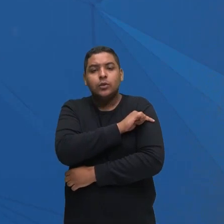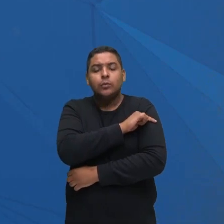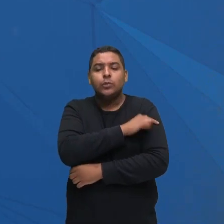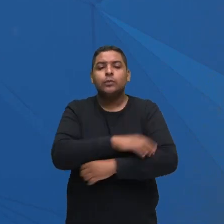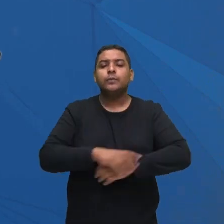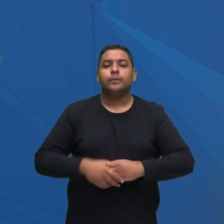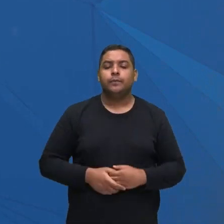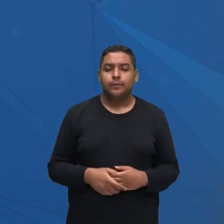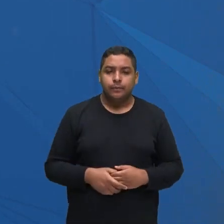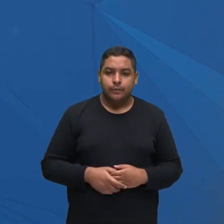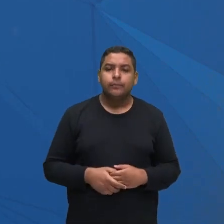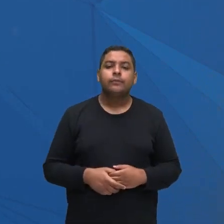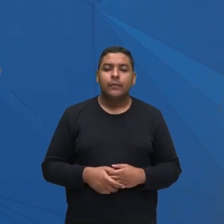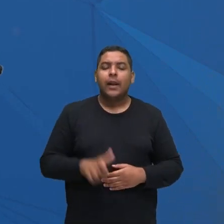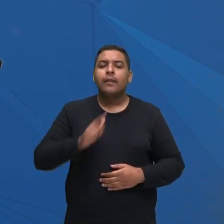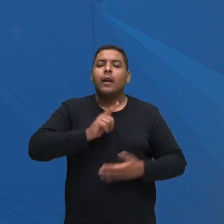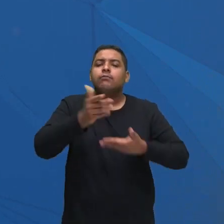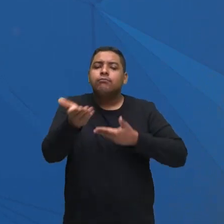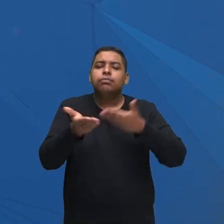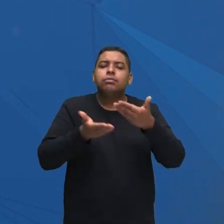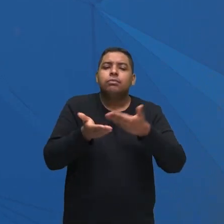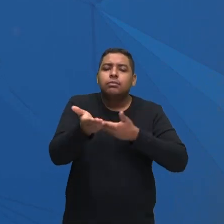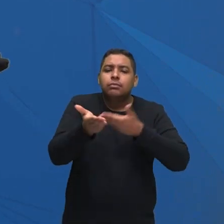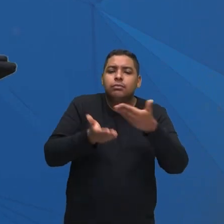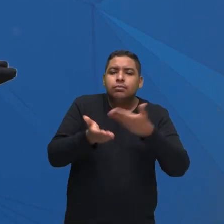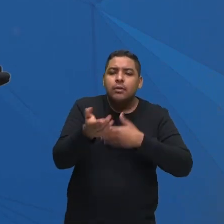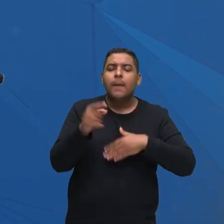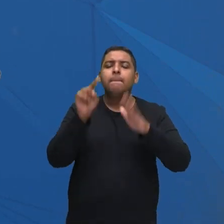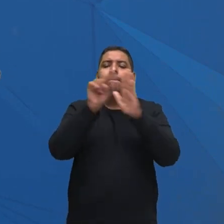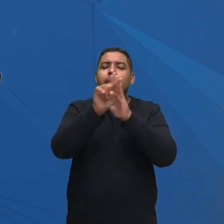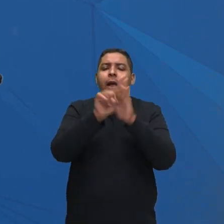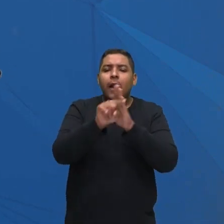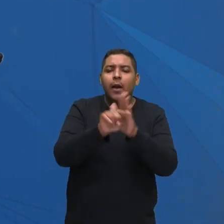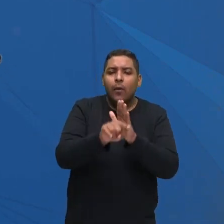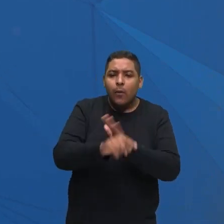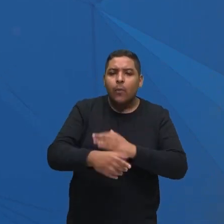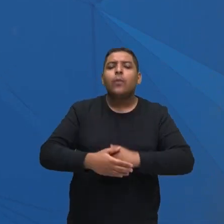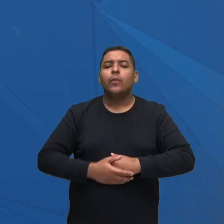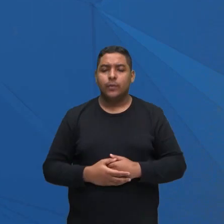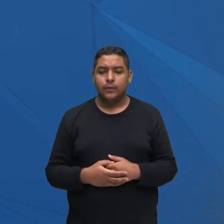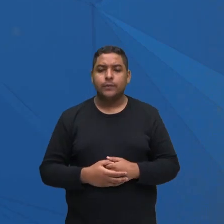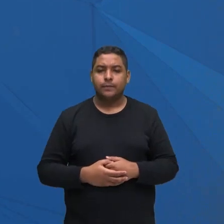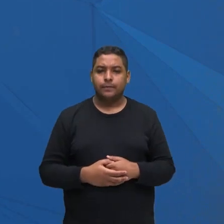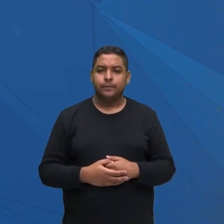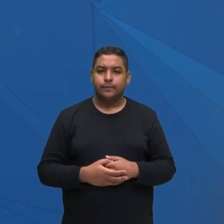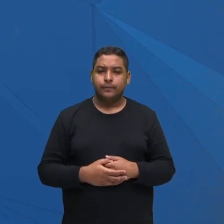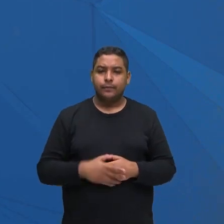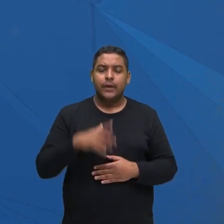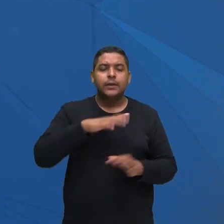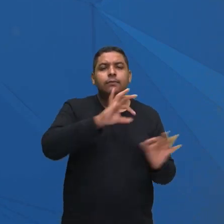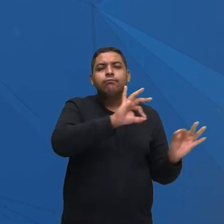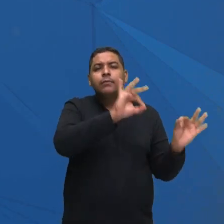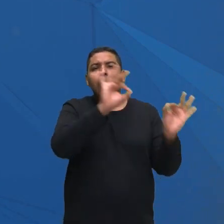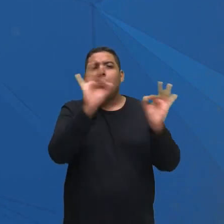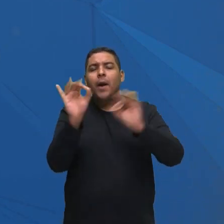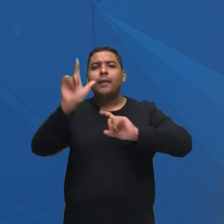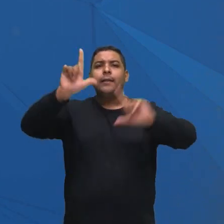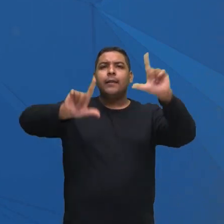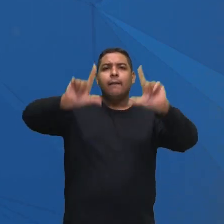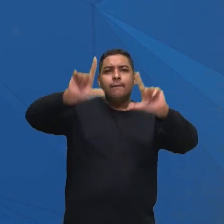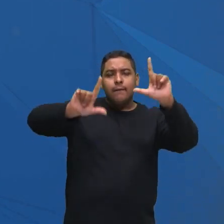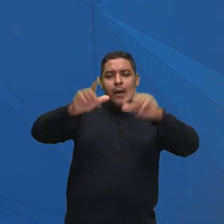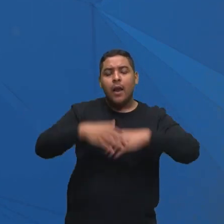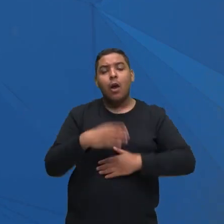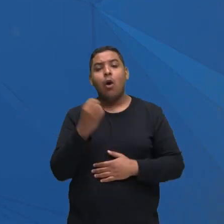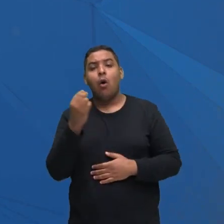lá que a gente faz a interação via quiz, via enquete, tá bom? E se você estiver acompanhando em casa pela TV ou então